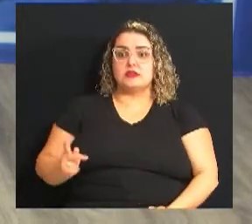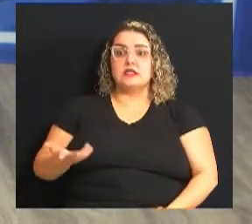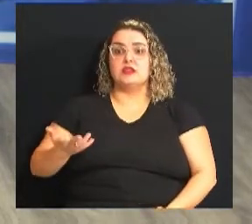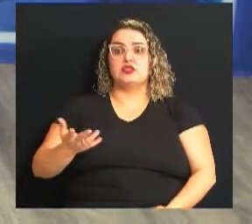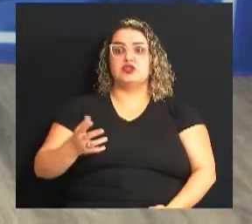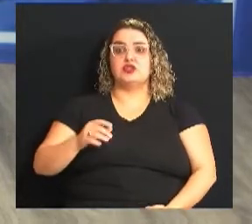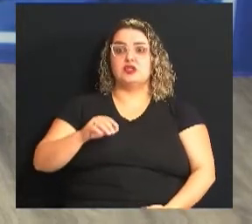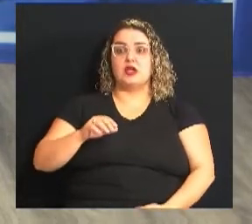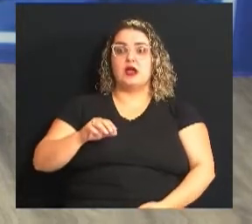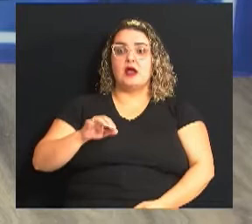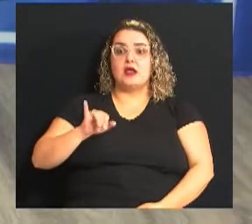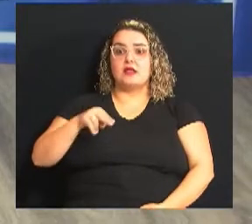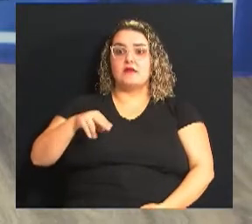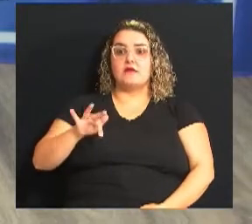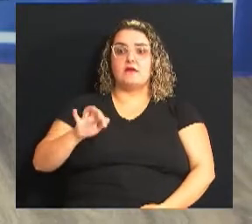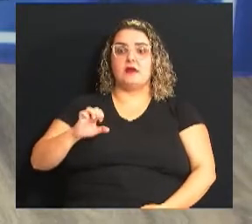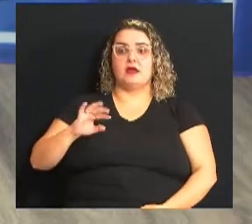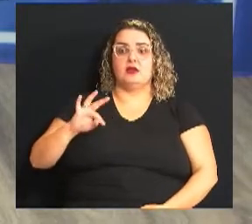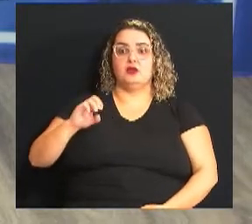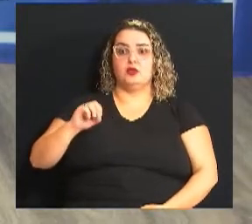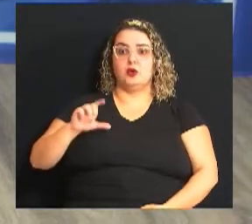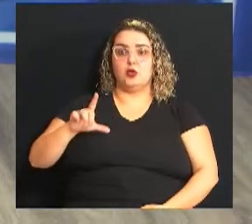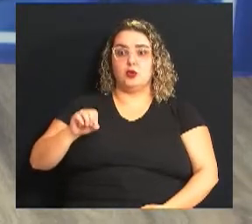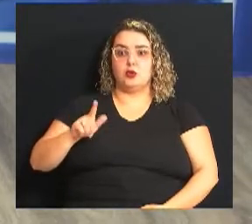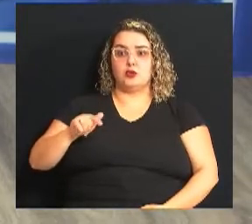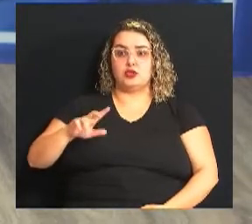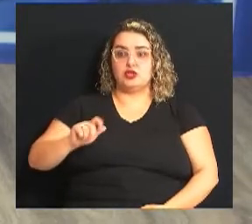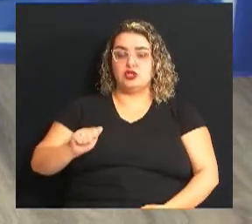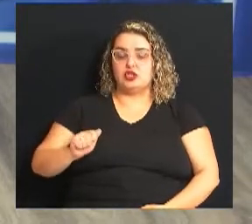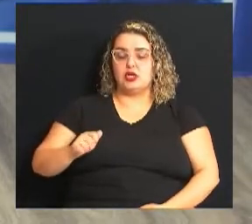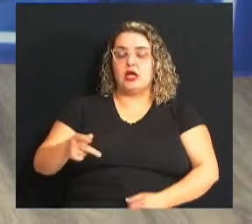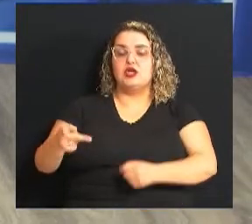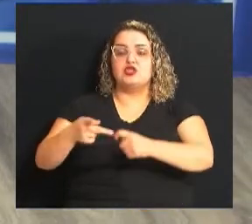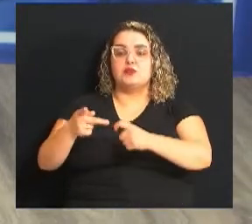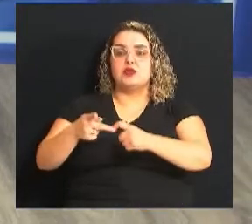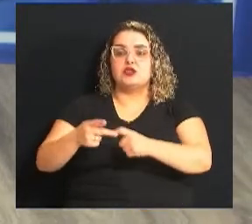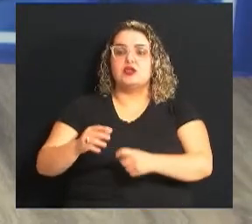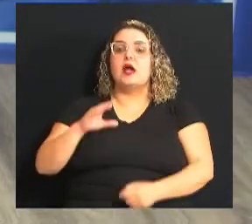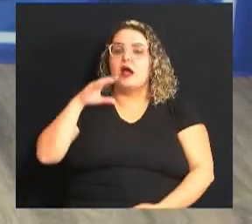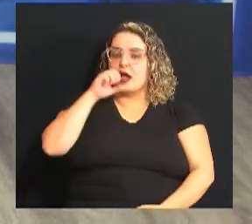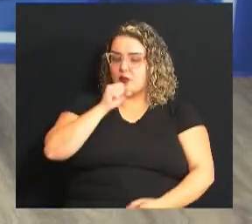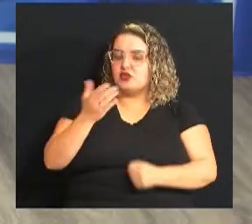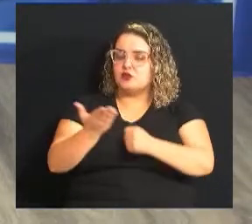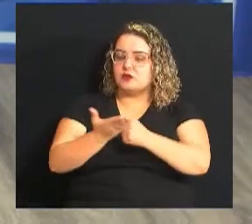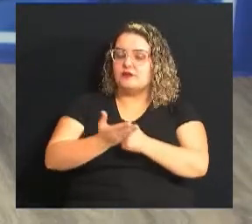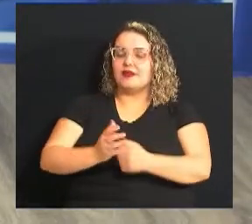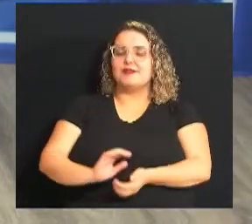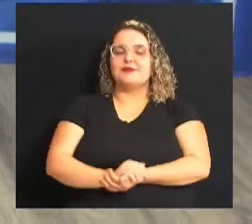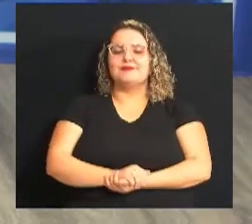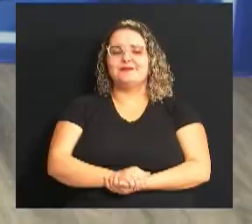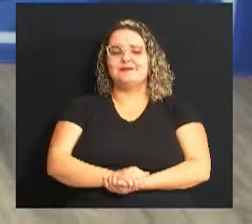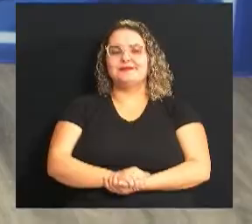da Sociedade de Pediatria de São Paulo. Então não sai daí que o nosso intervalo é rapidinho.